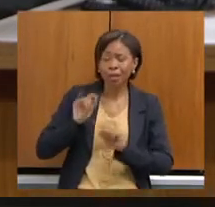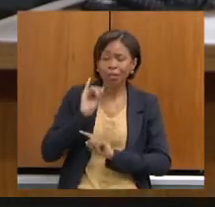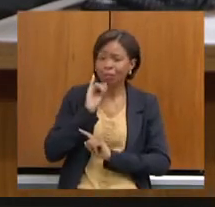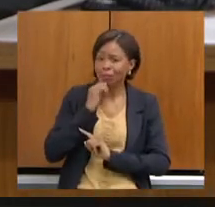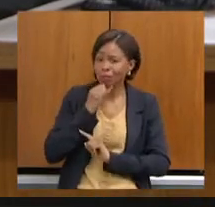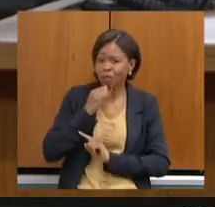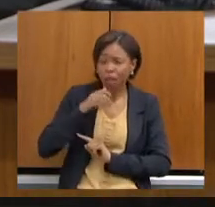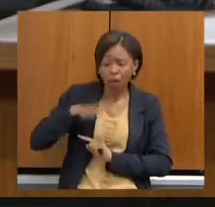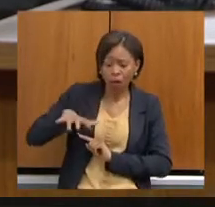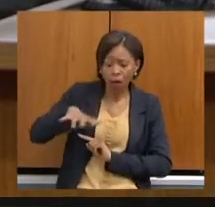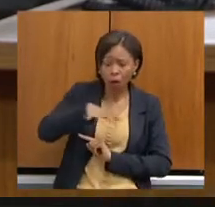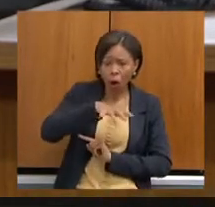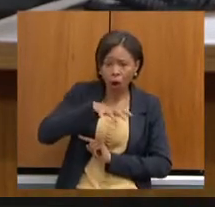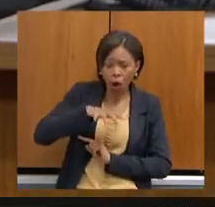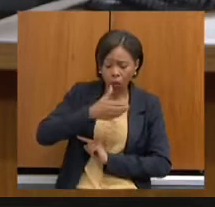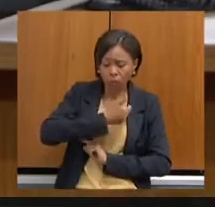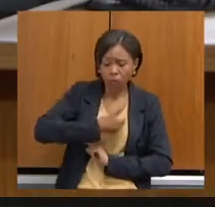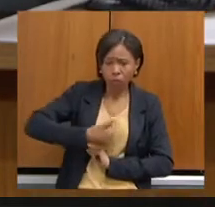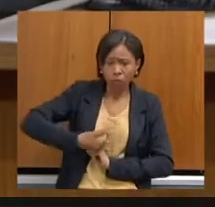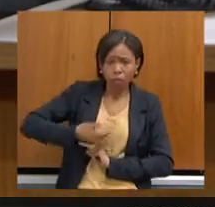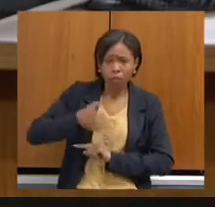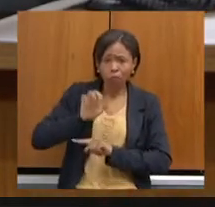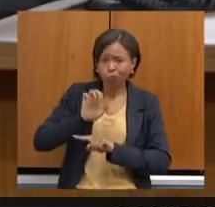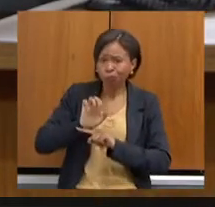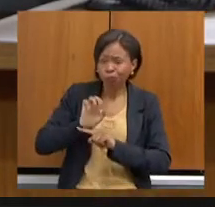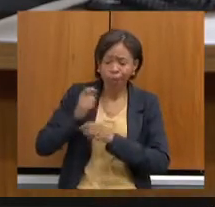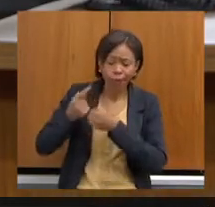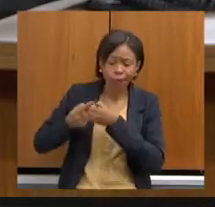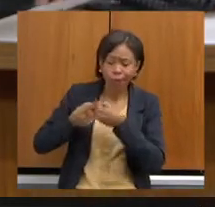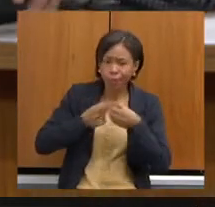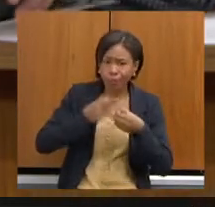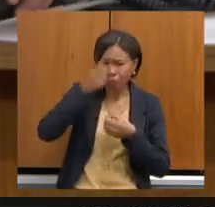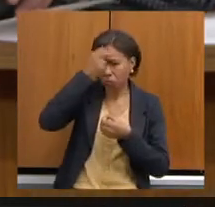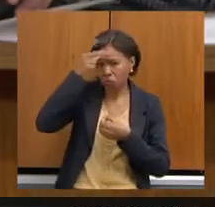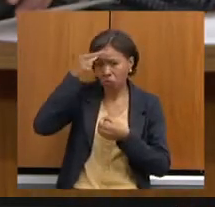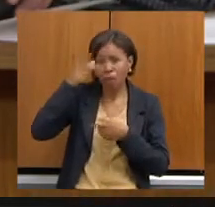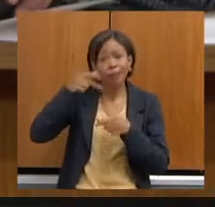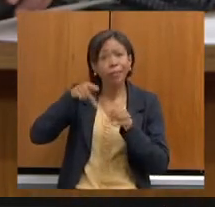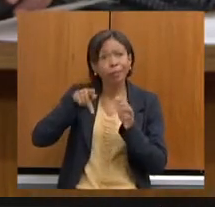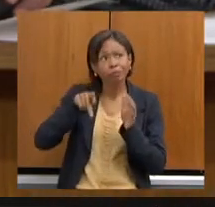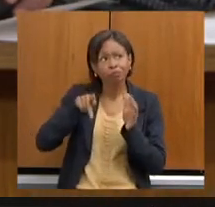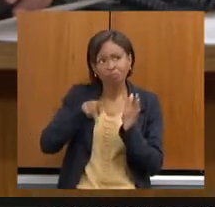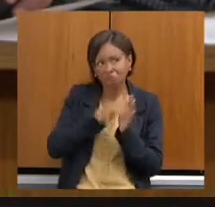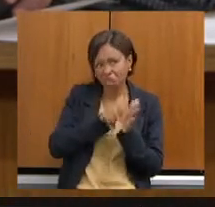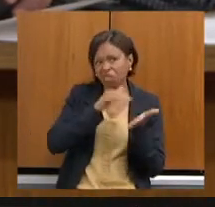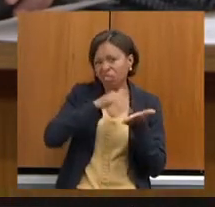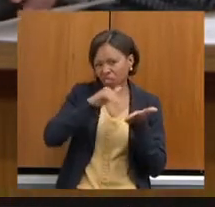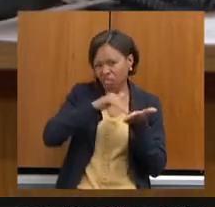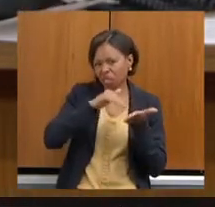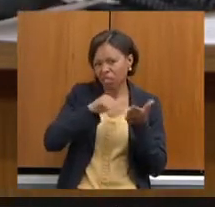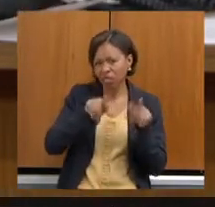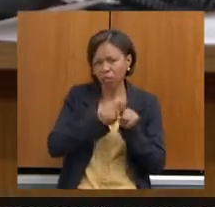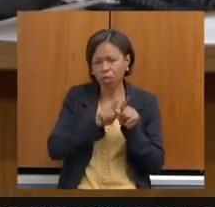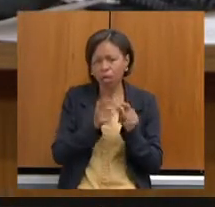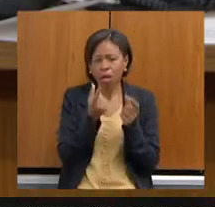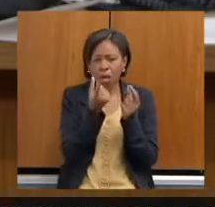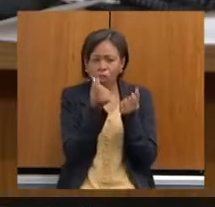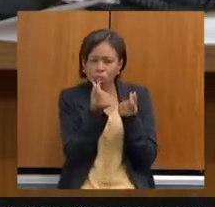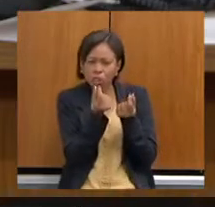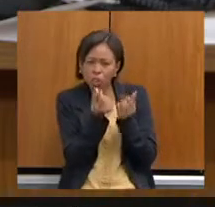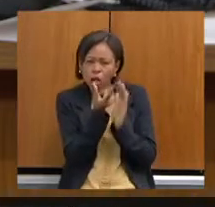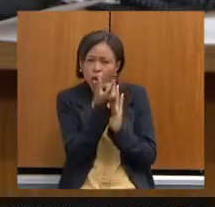sol estaduais principais as próprias secretarias no orçamento muito reduzido ainda